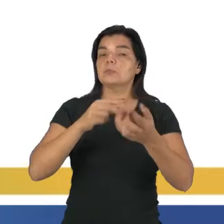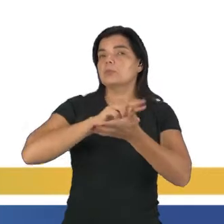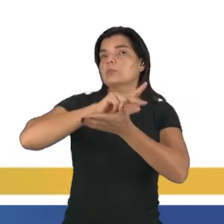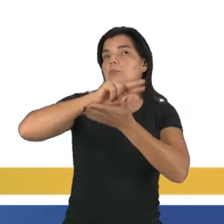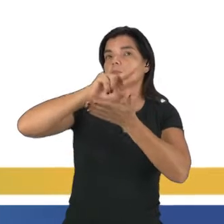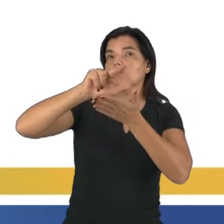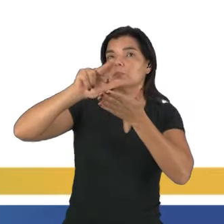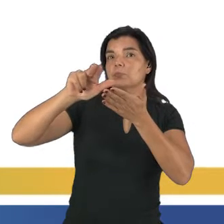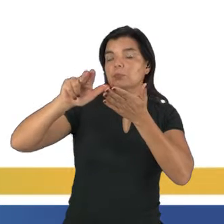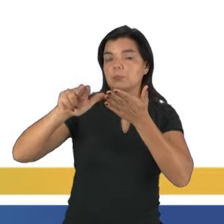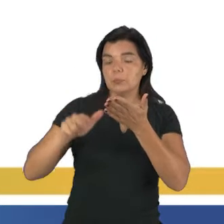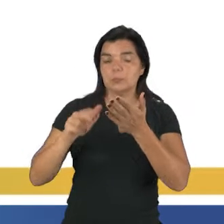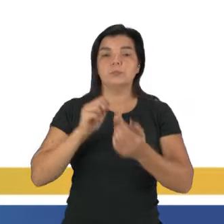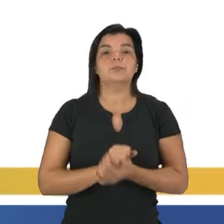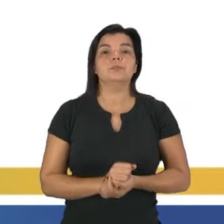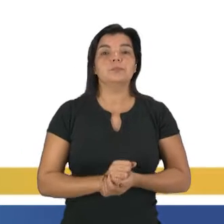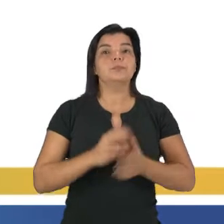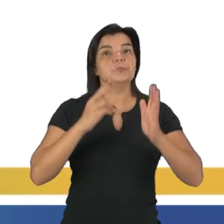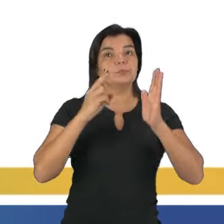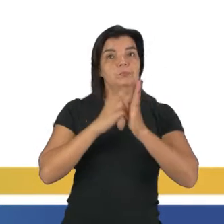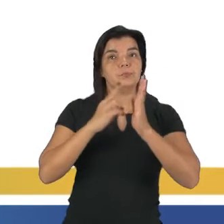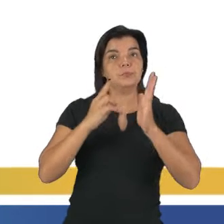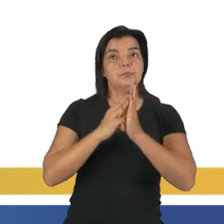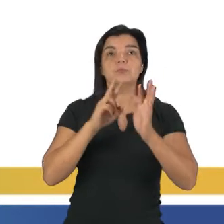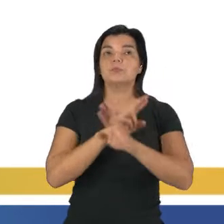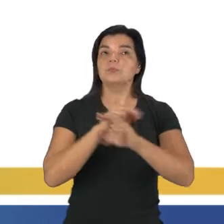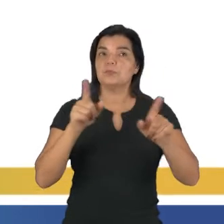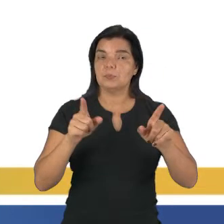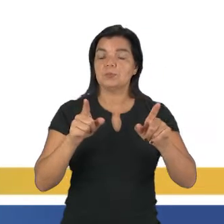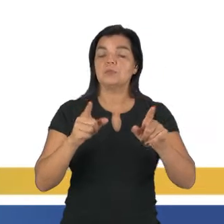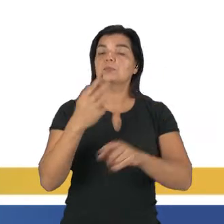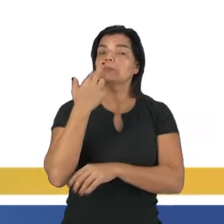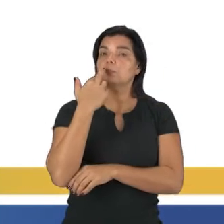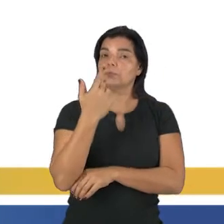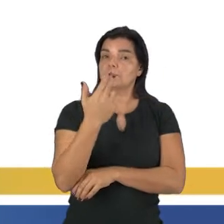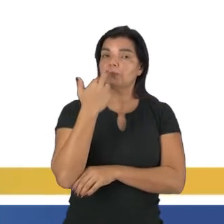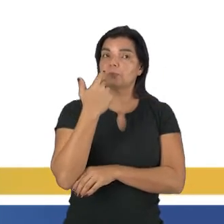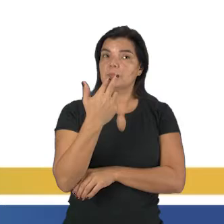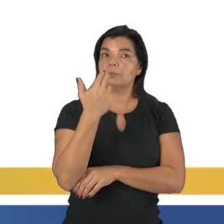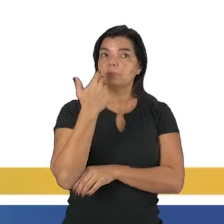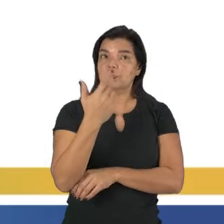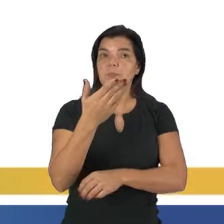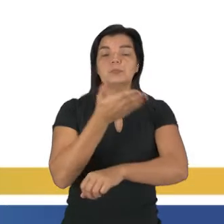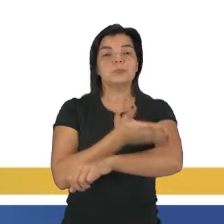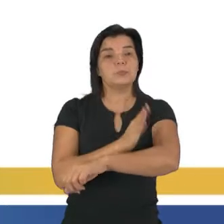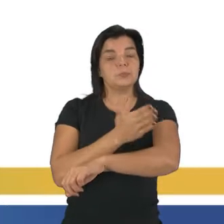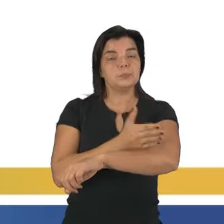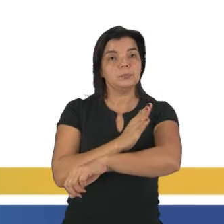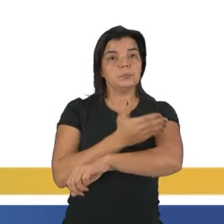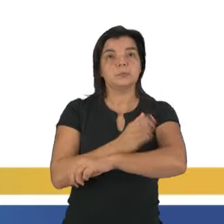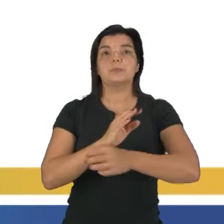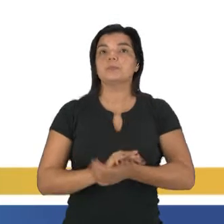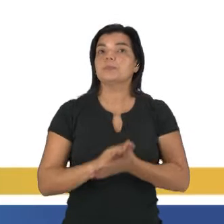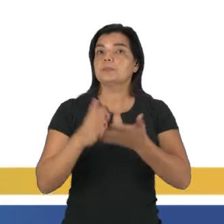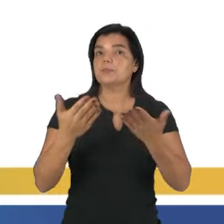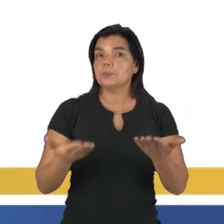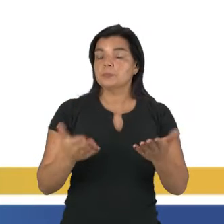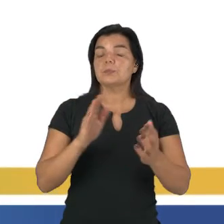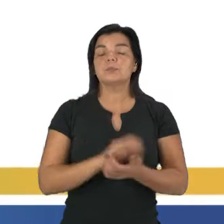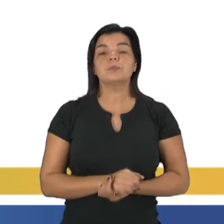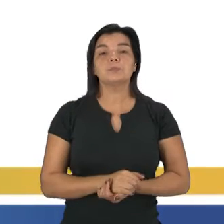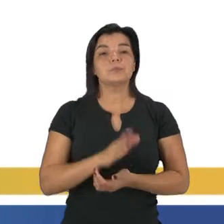mas marcados pela pluralidade. Os indígenas se diferem em várias línguas e práticas